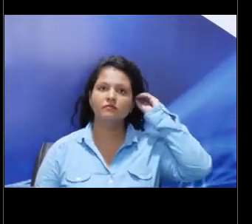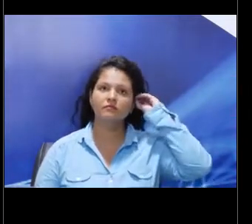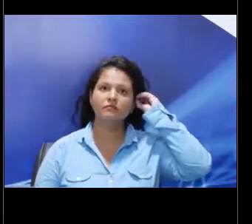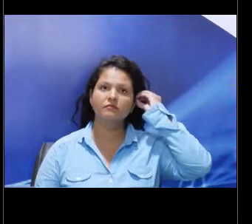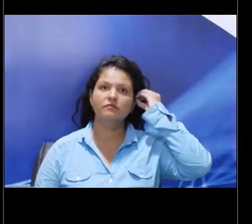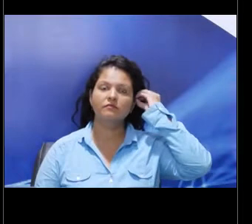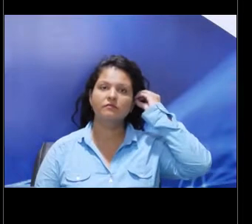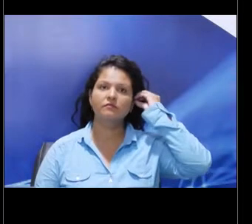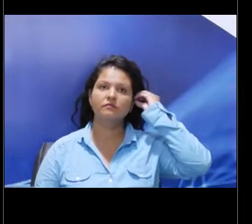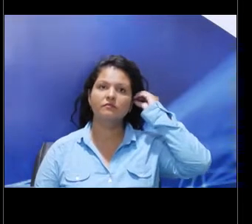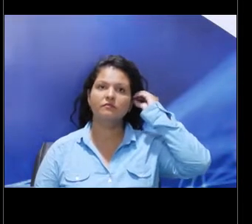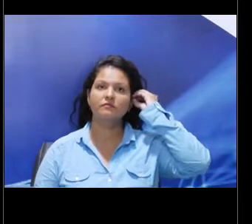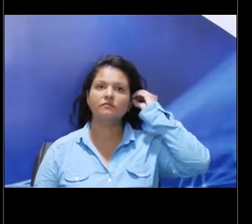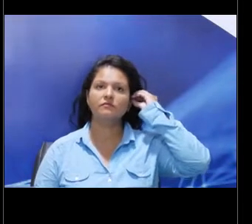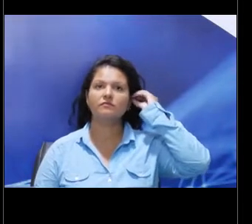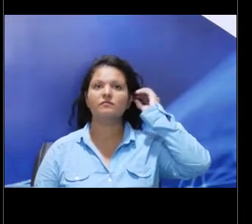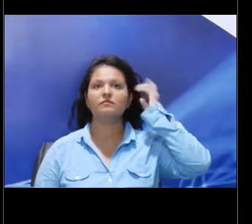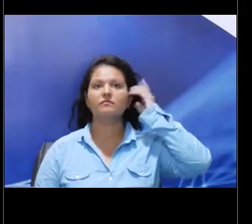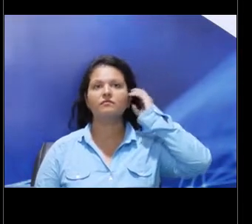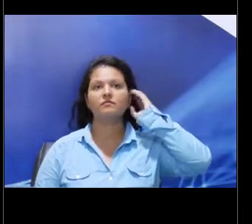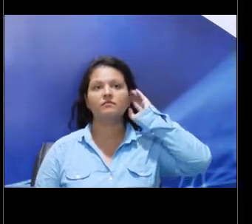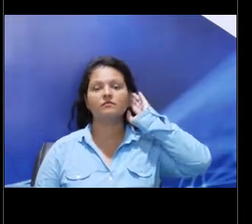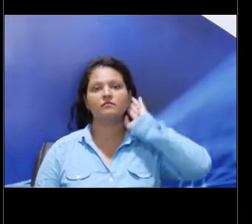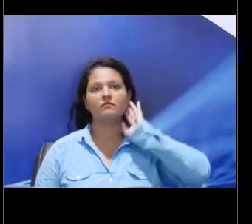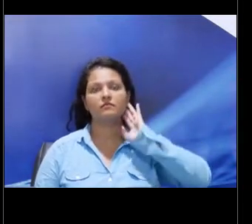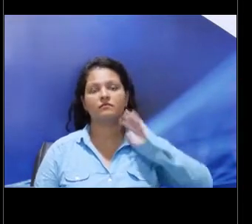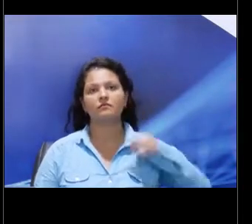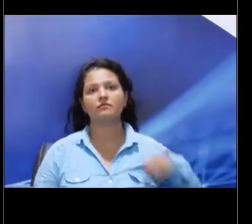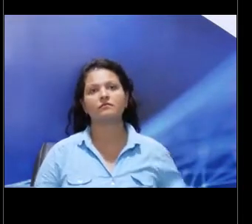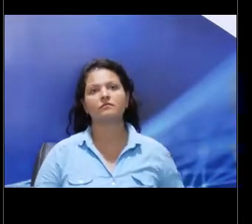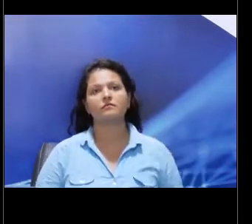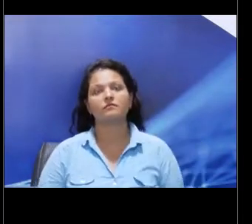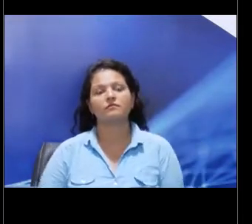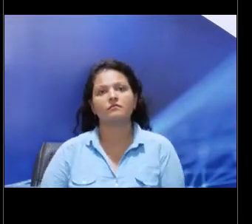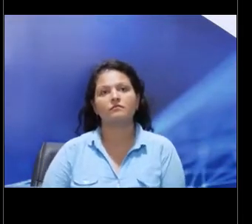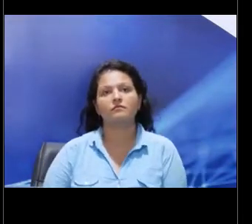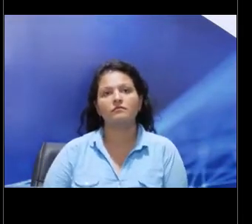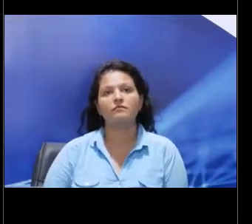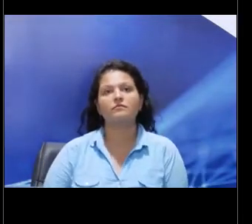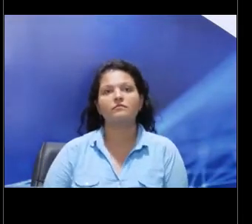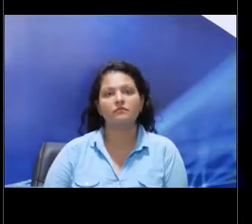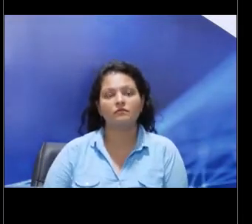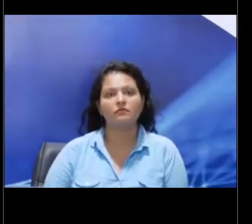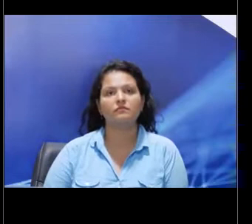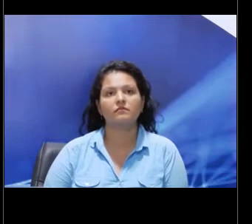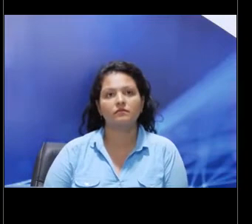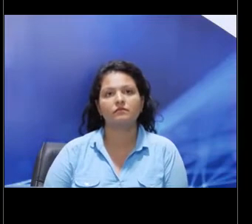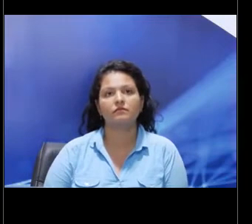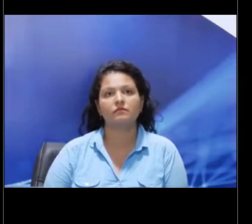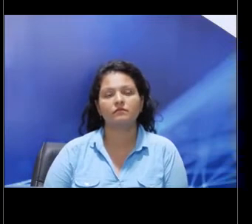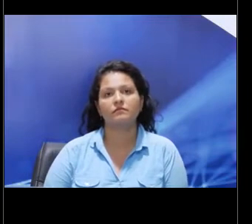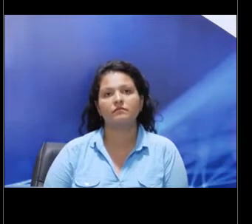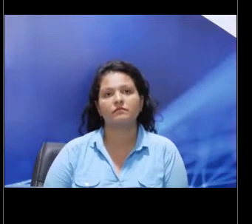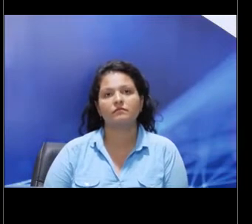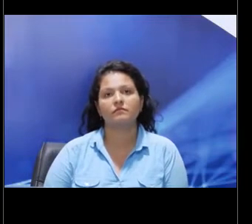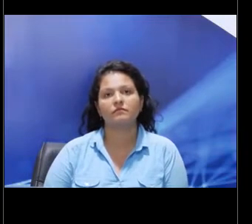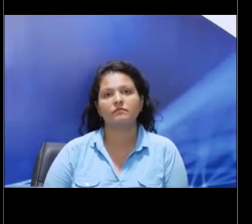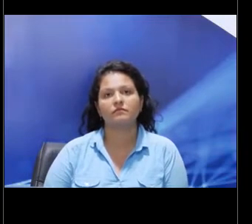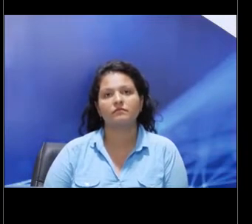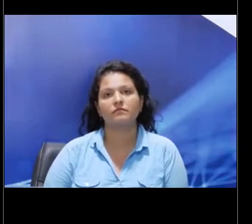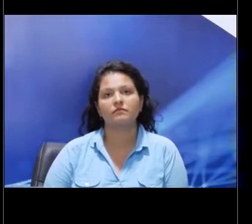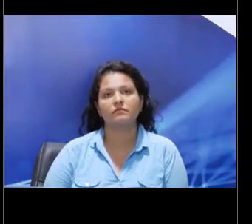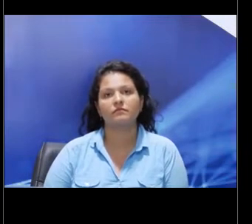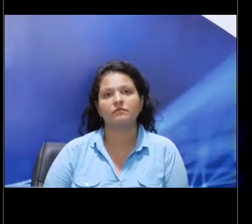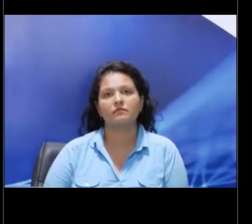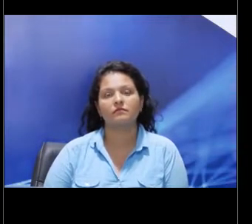que é importante, né? E aqui é um exemplo básico, né, geralmente a gente observa hoje, né, 10 centímetros de camada preta, a